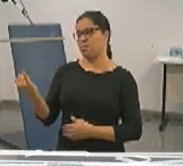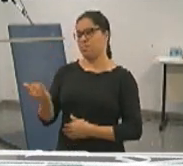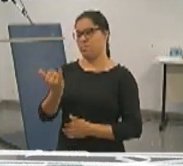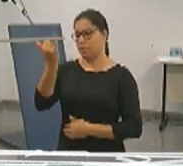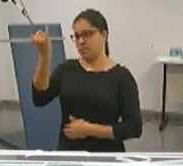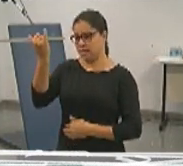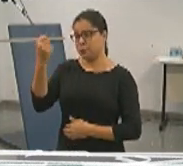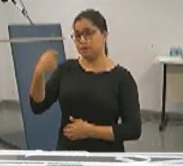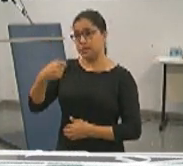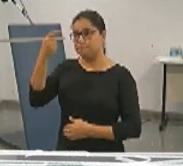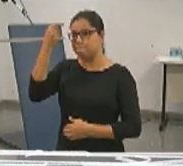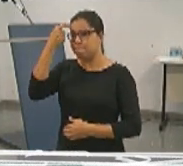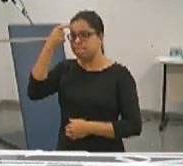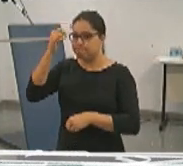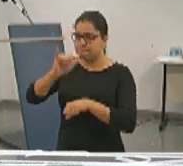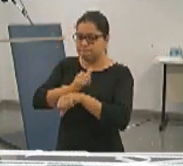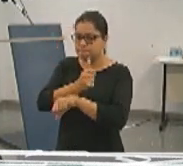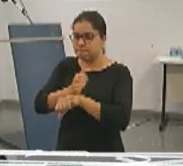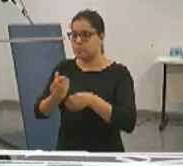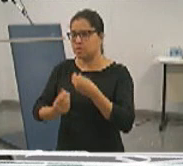né?